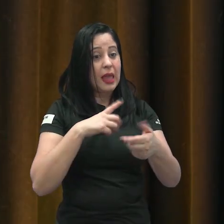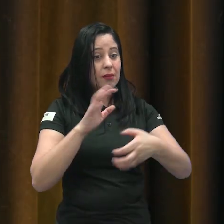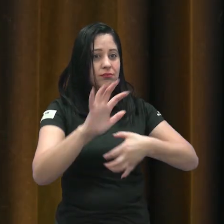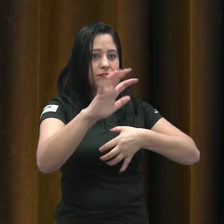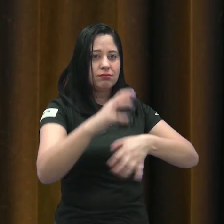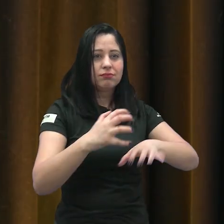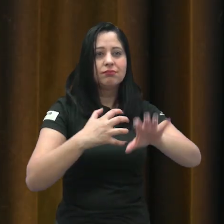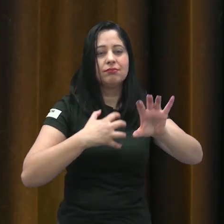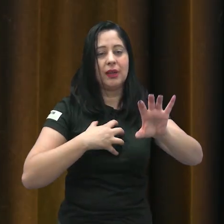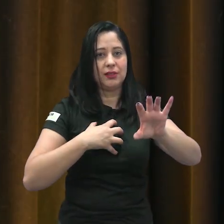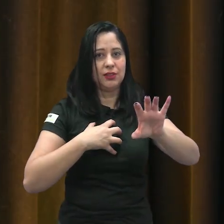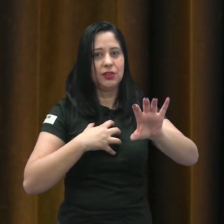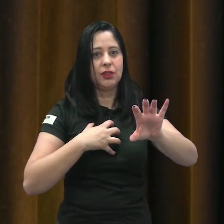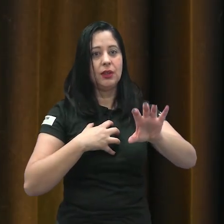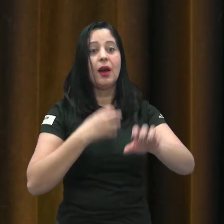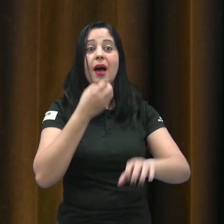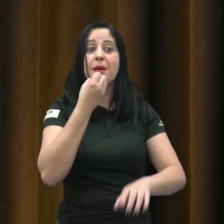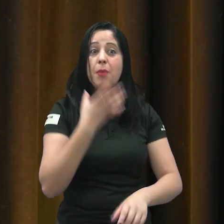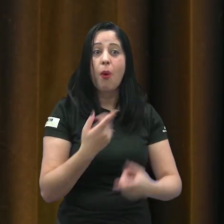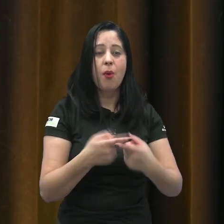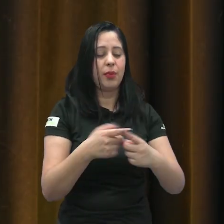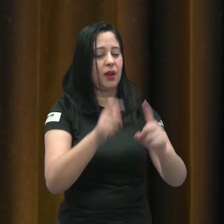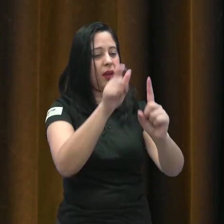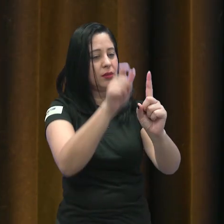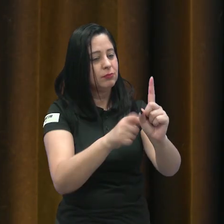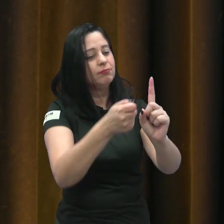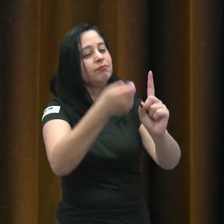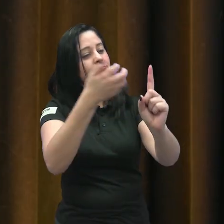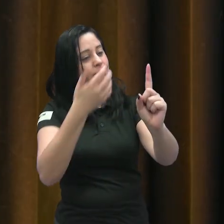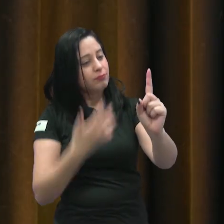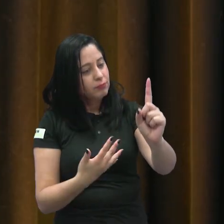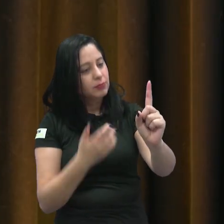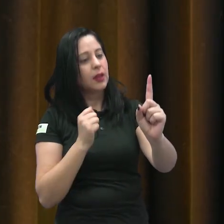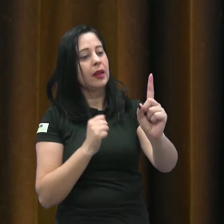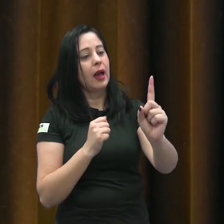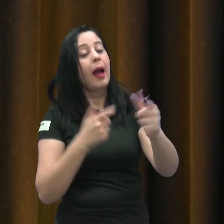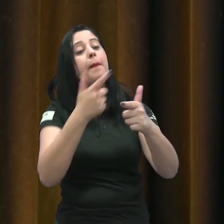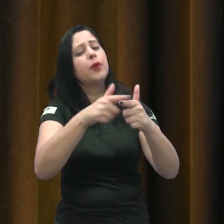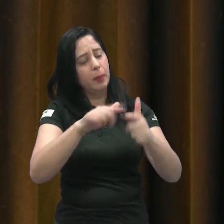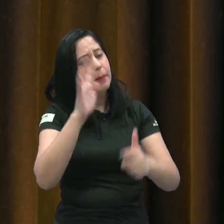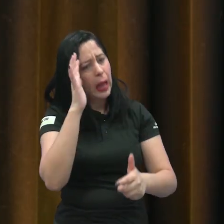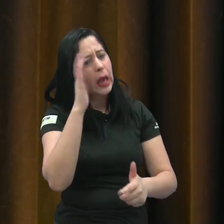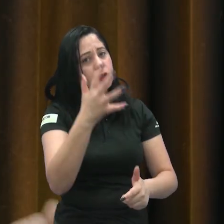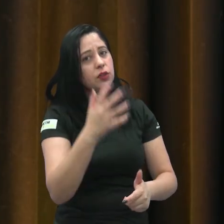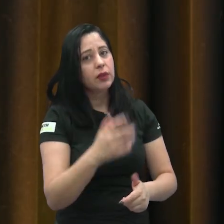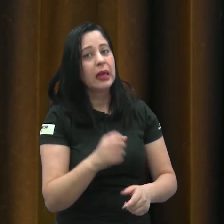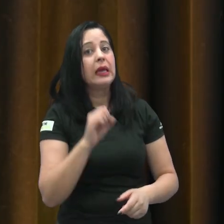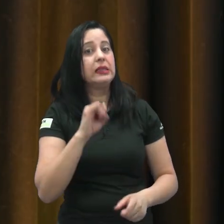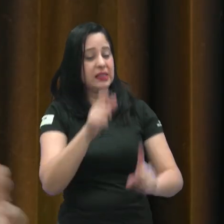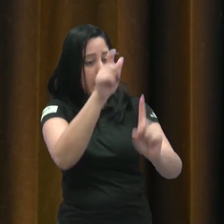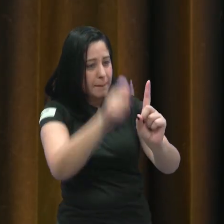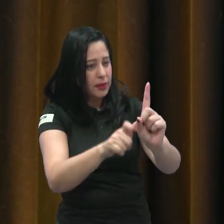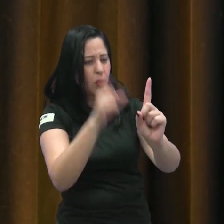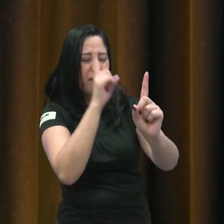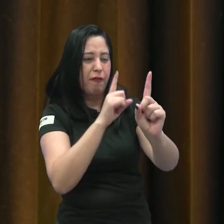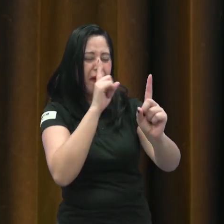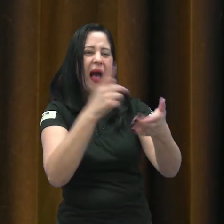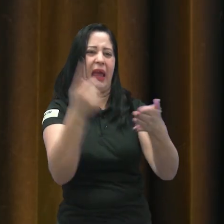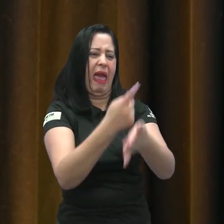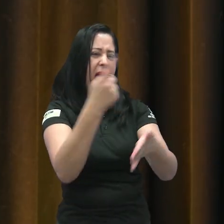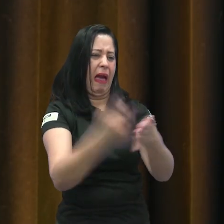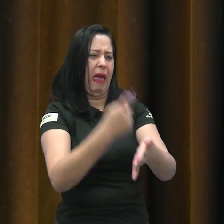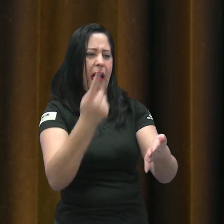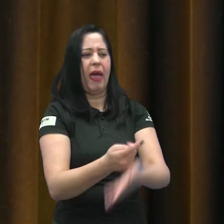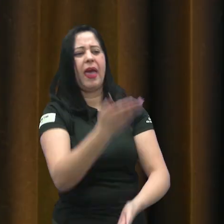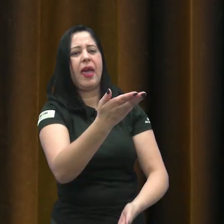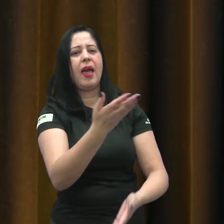capaz de estar ouvindo o que a pessoa fala, né? E dando uma melhor solução. Então, se a pessoa está falhando, estou errando alguma coisa, como